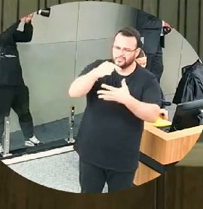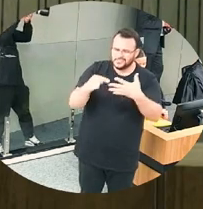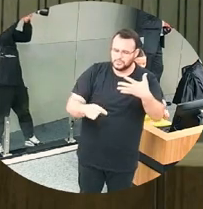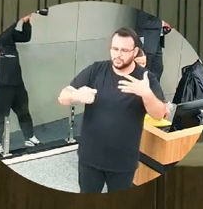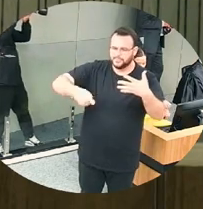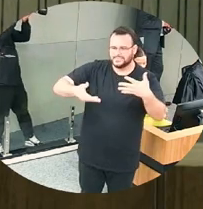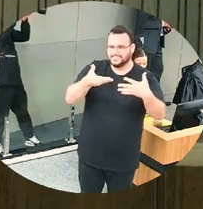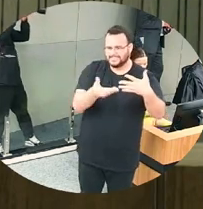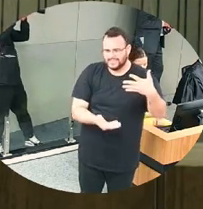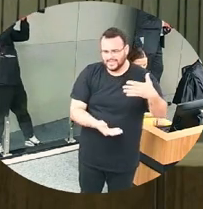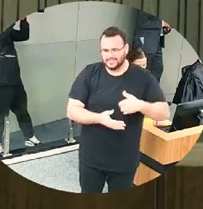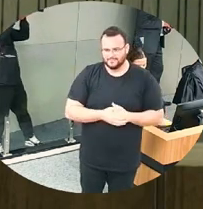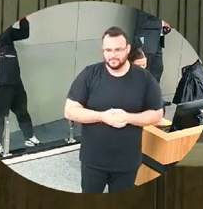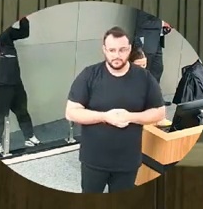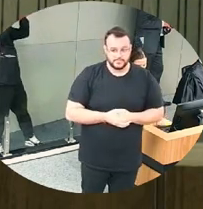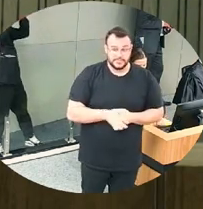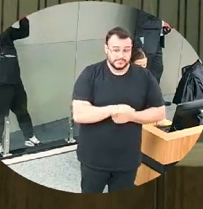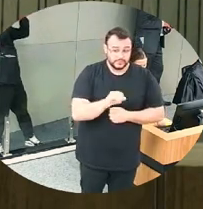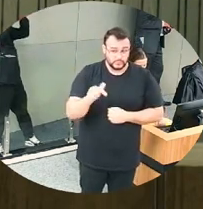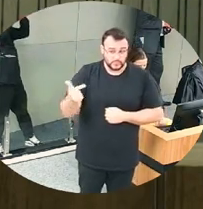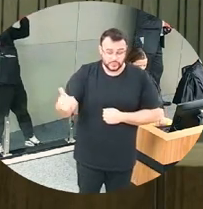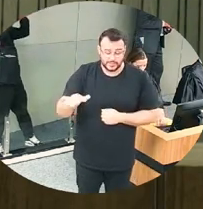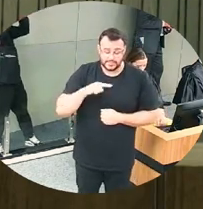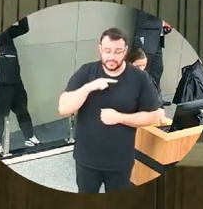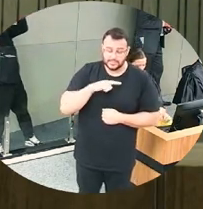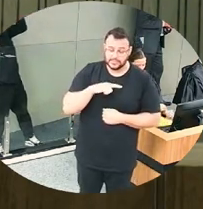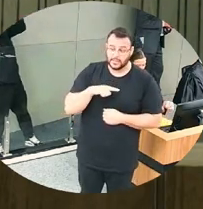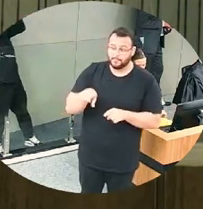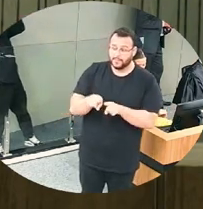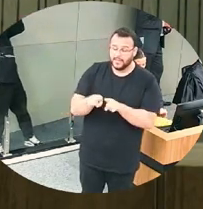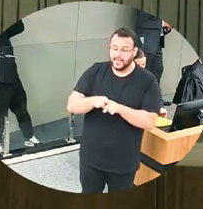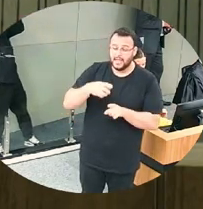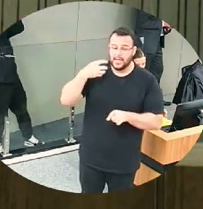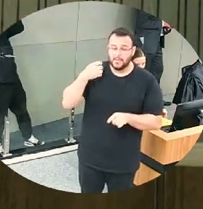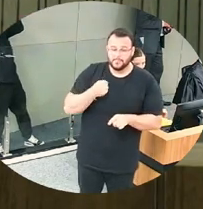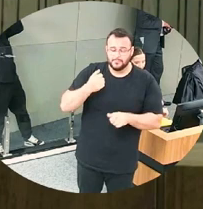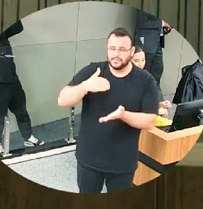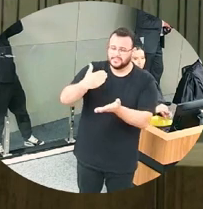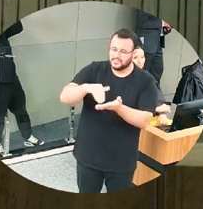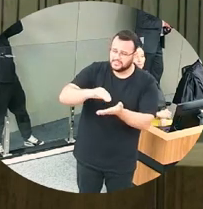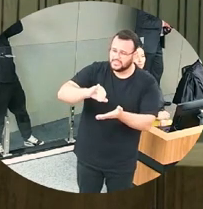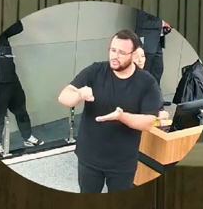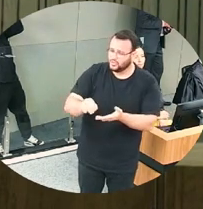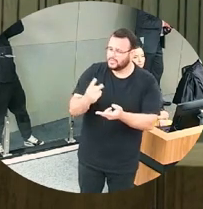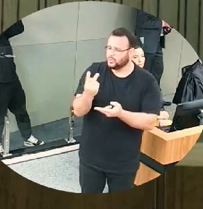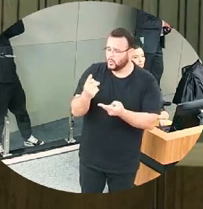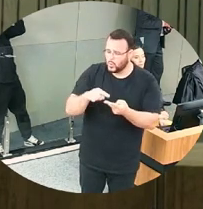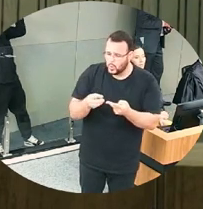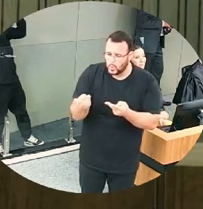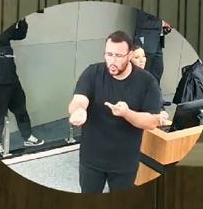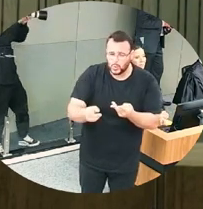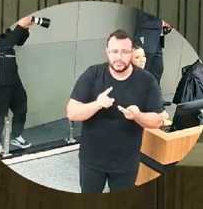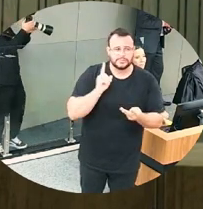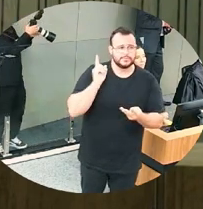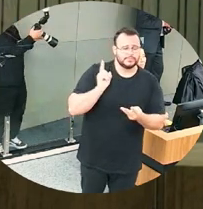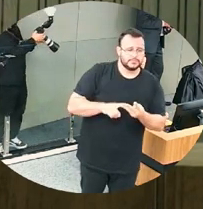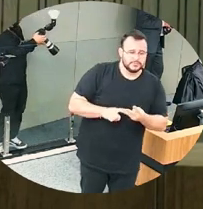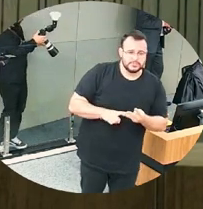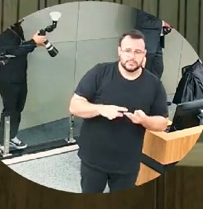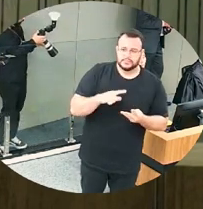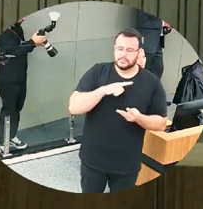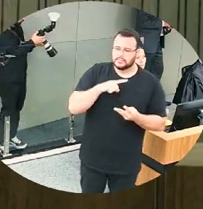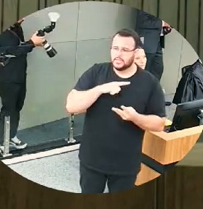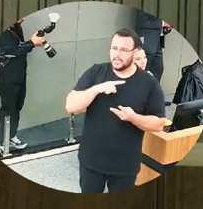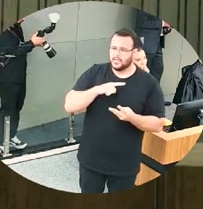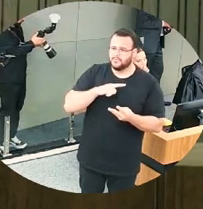disso né fora isso beneficiamos Secretaria de execução e precatórios com cj2 eh